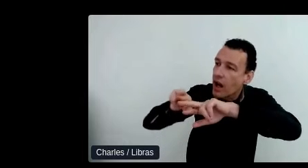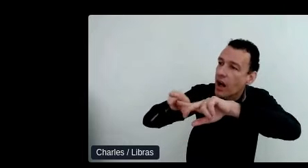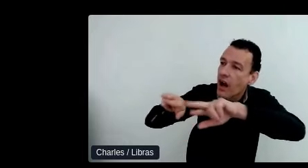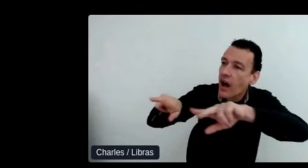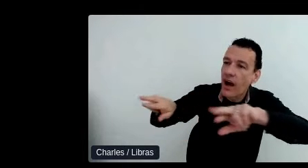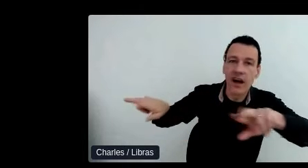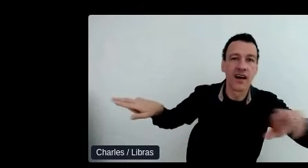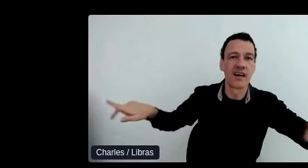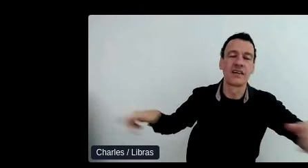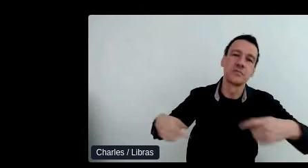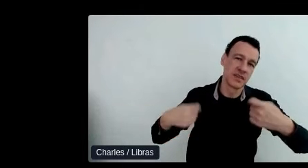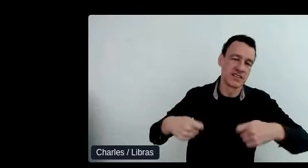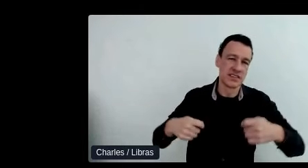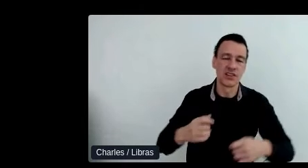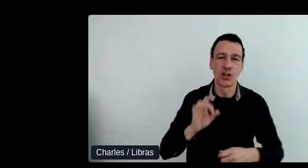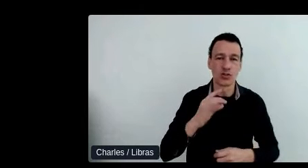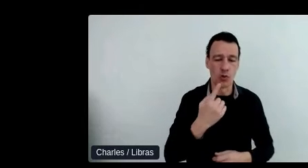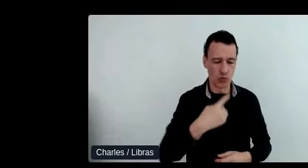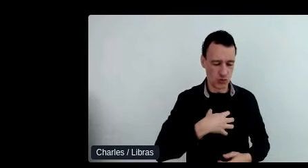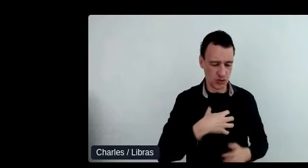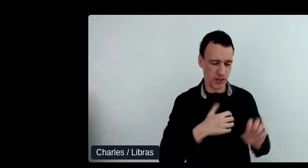Pode ir.